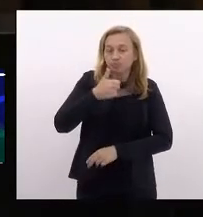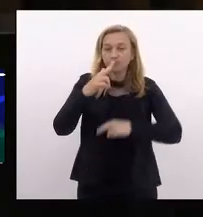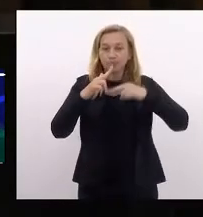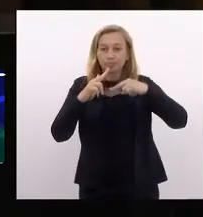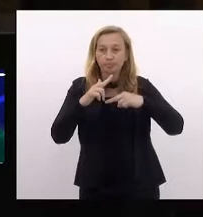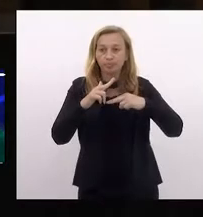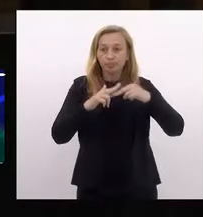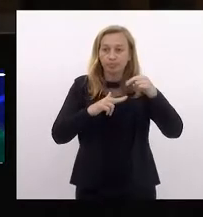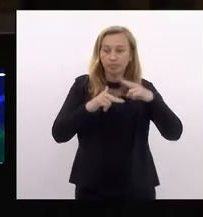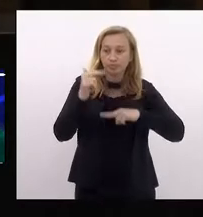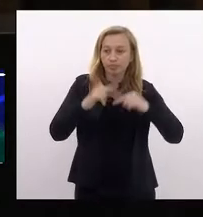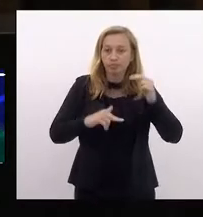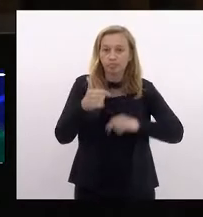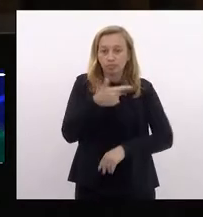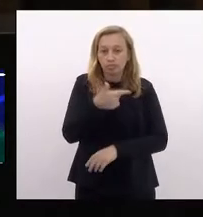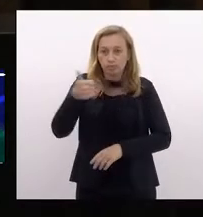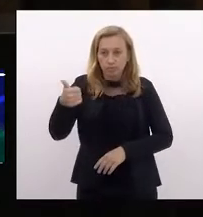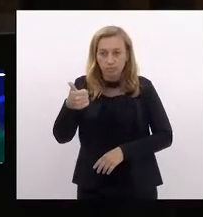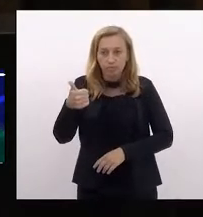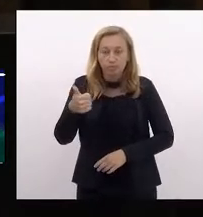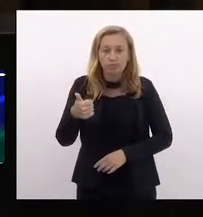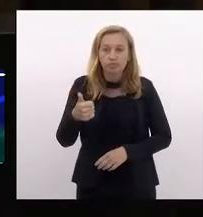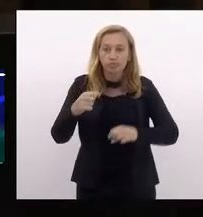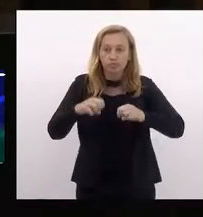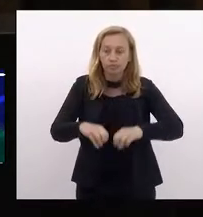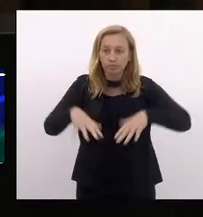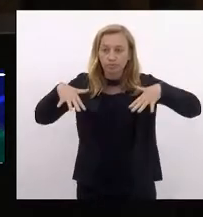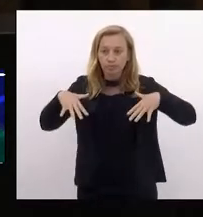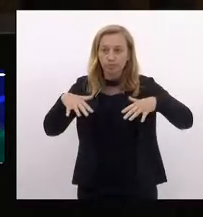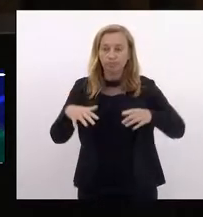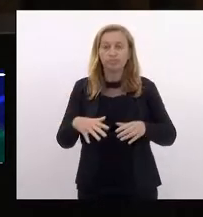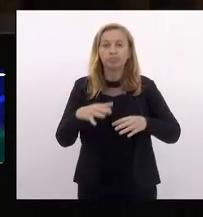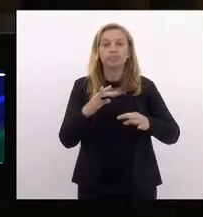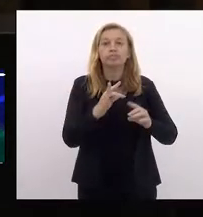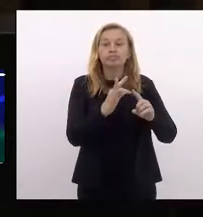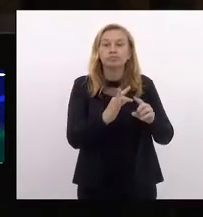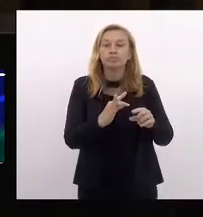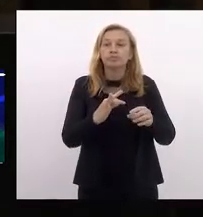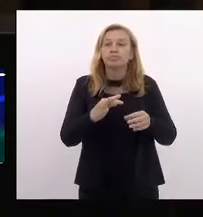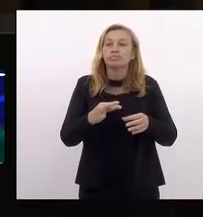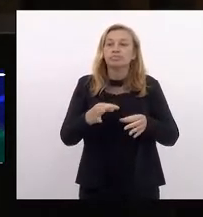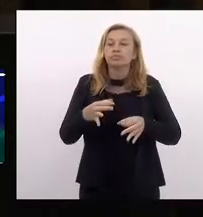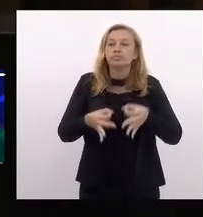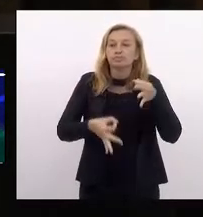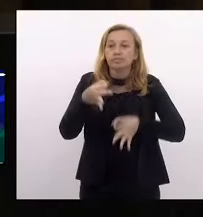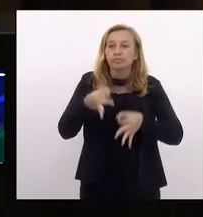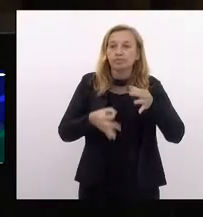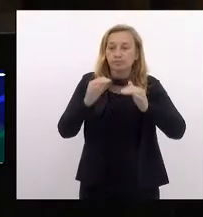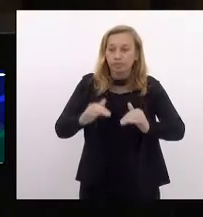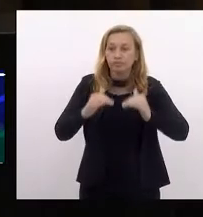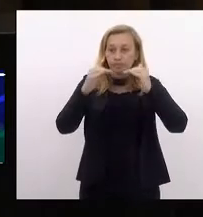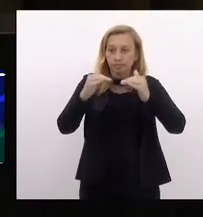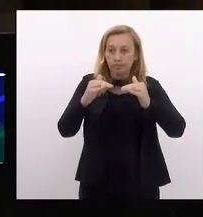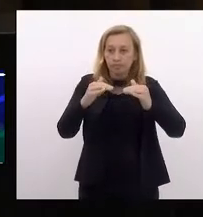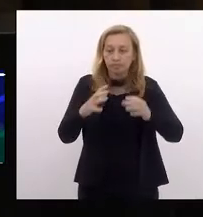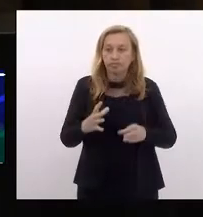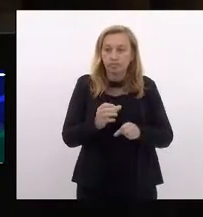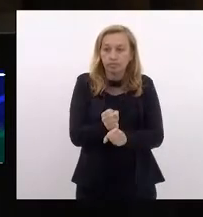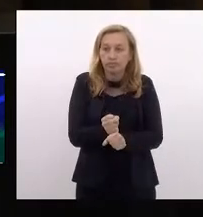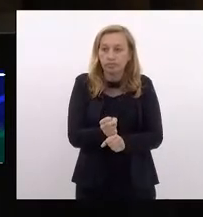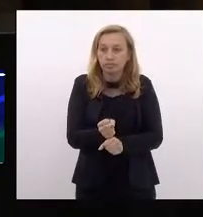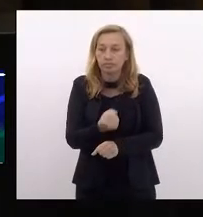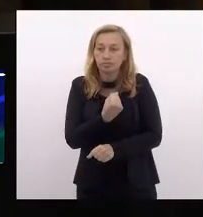de junho de 2021 o plenário do Tribunal de Contas do Estado do Rio de Janeiro por unanimidade